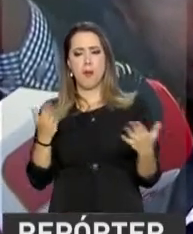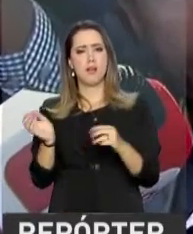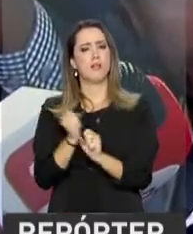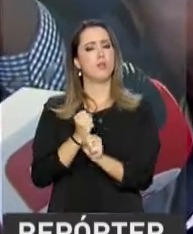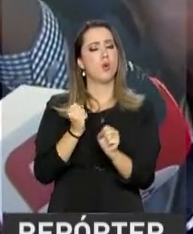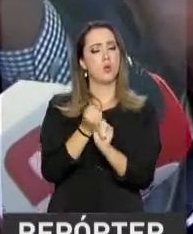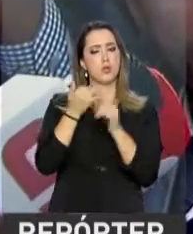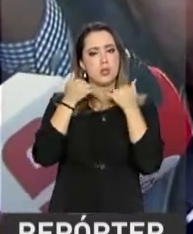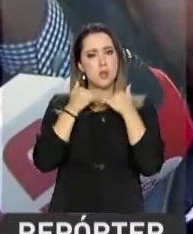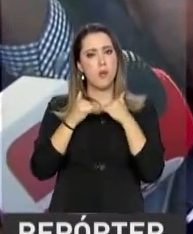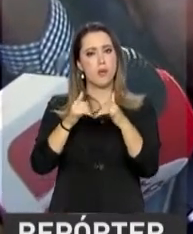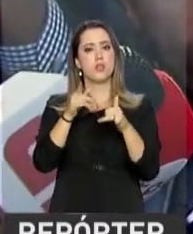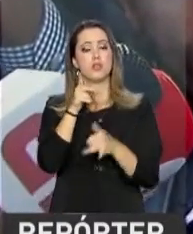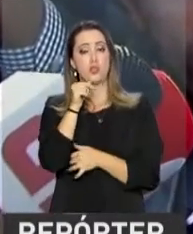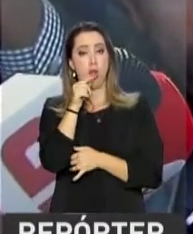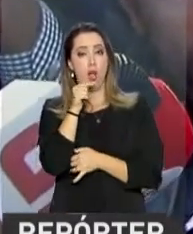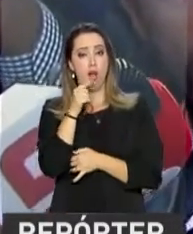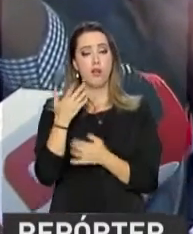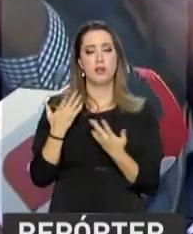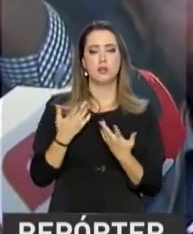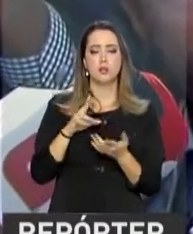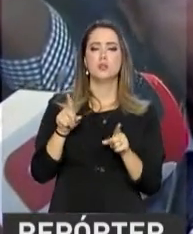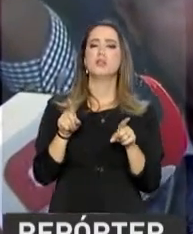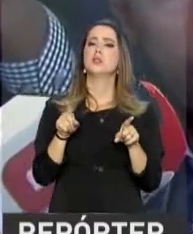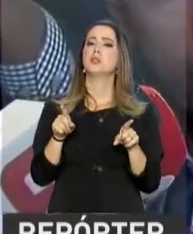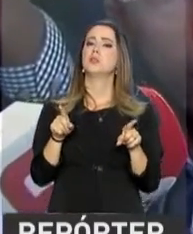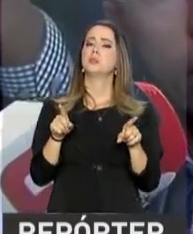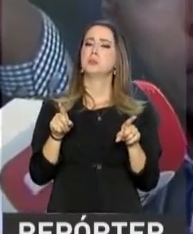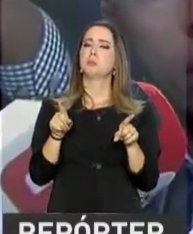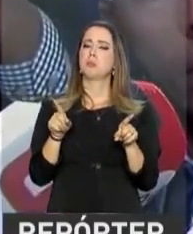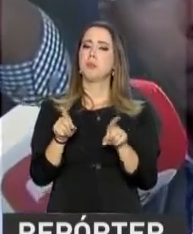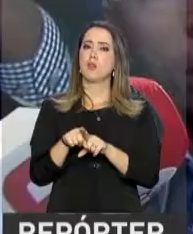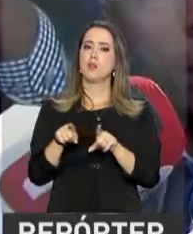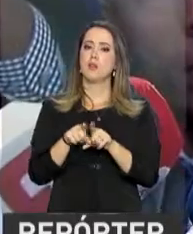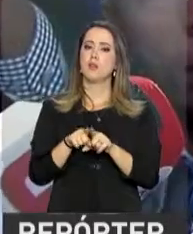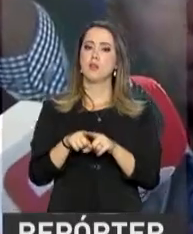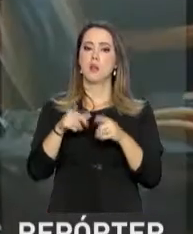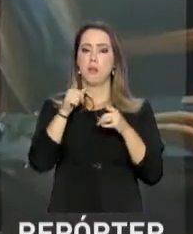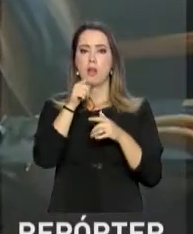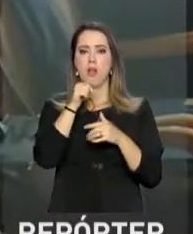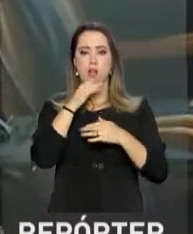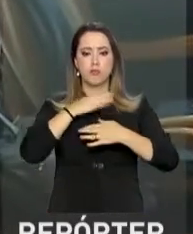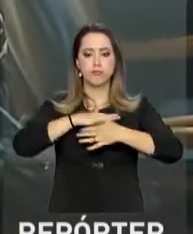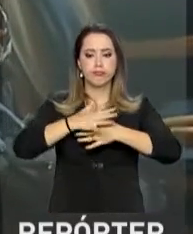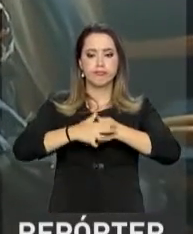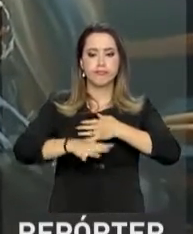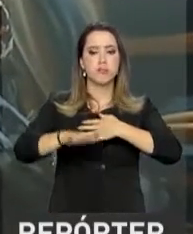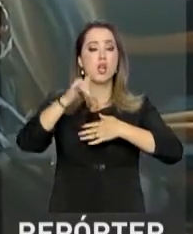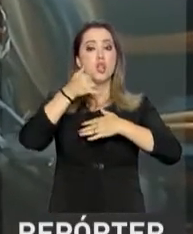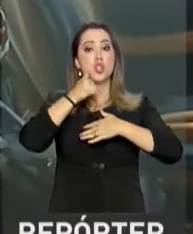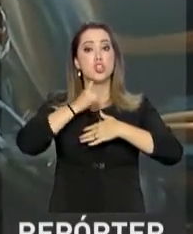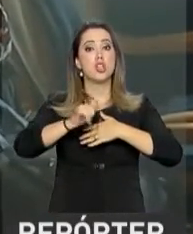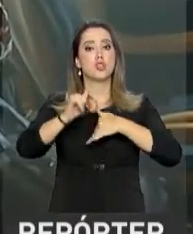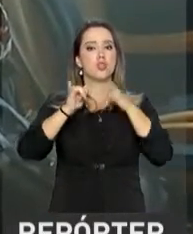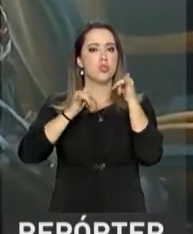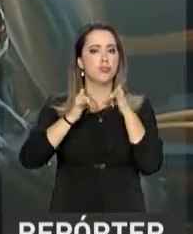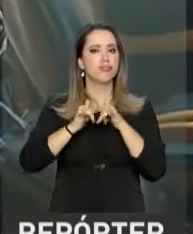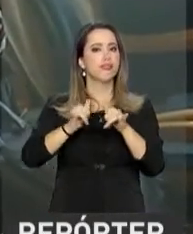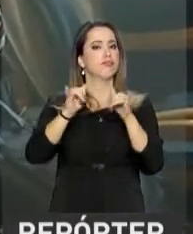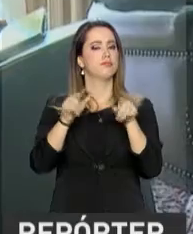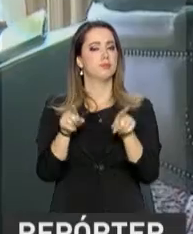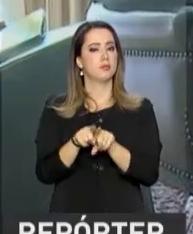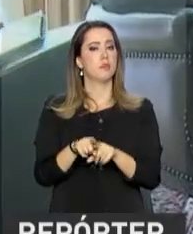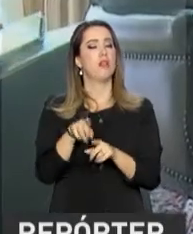energia e águas é sobretudo em barragens e hidrelétricas o presidente temer também conversou com o